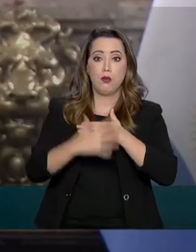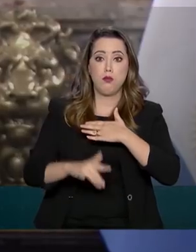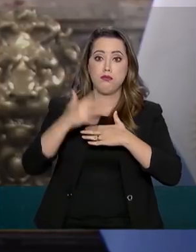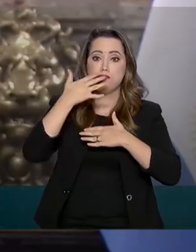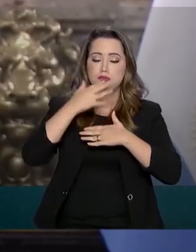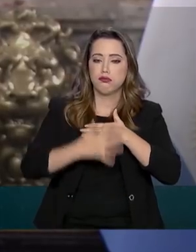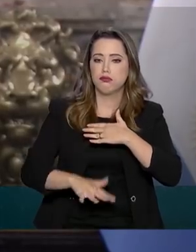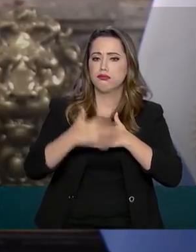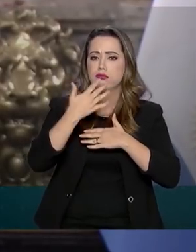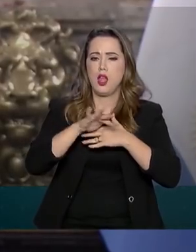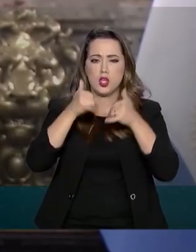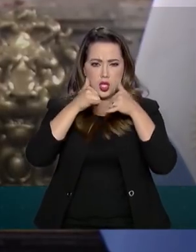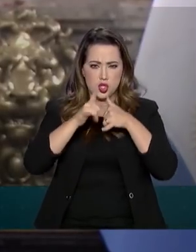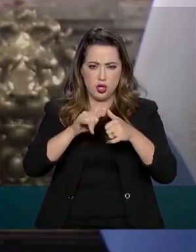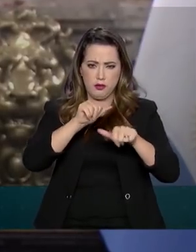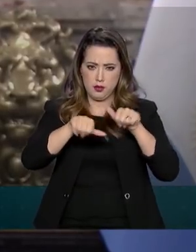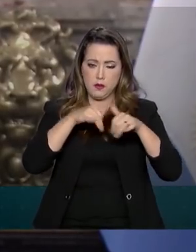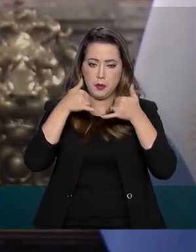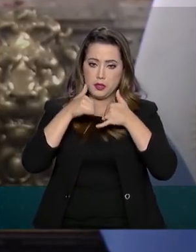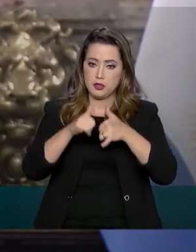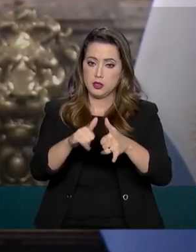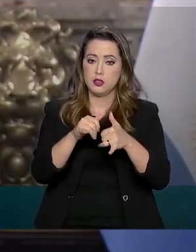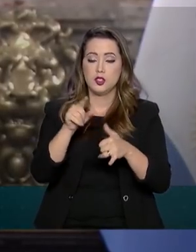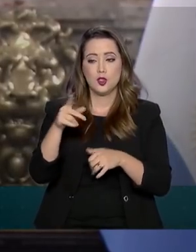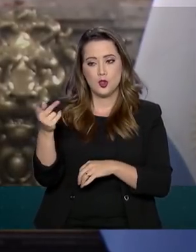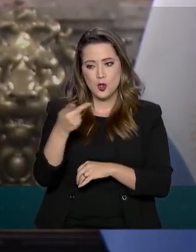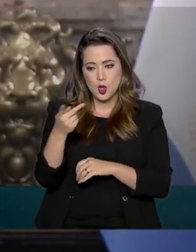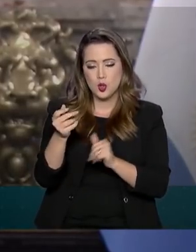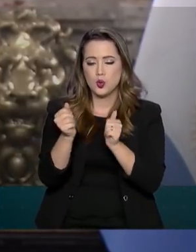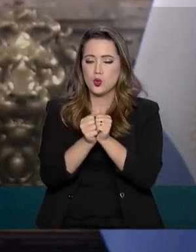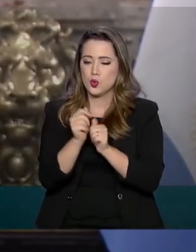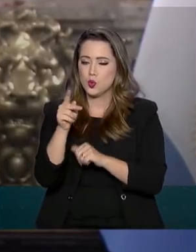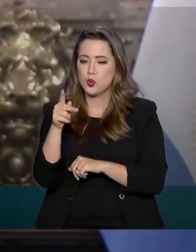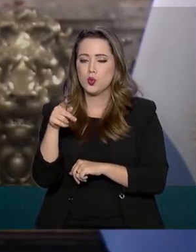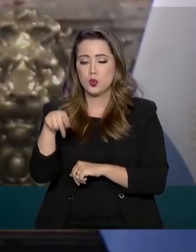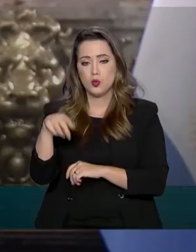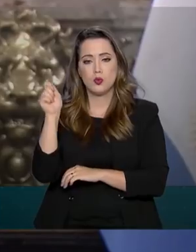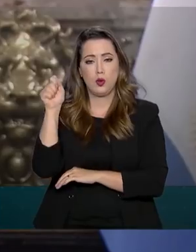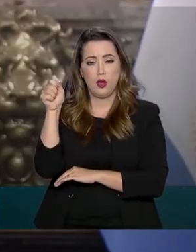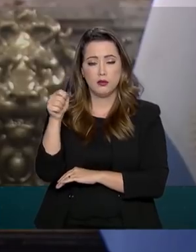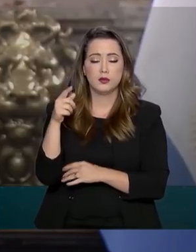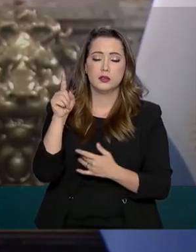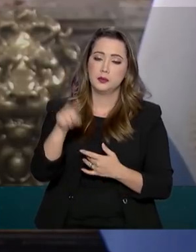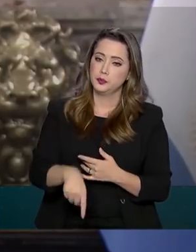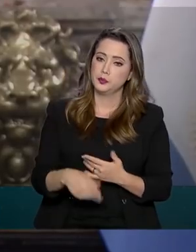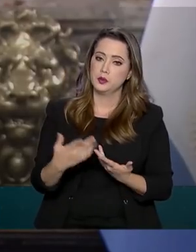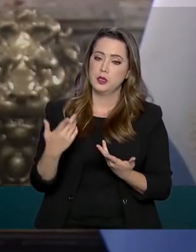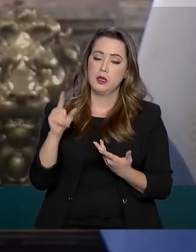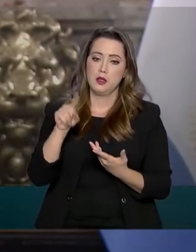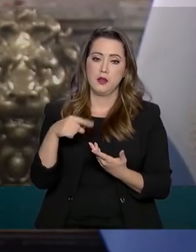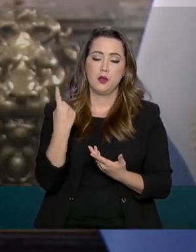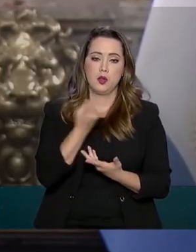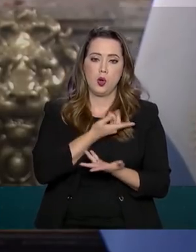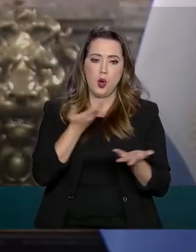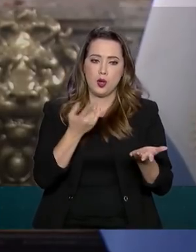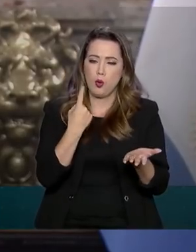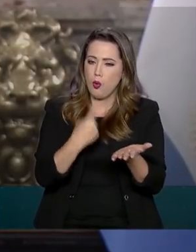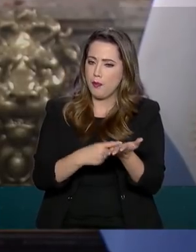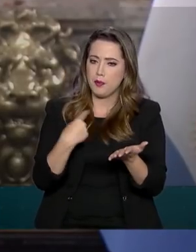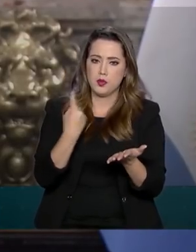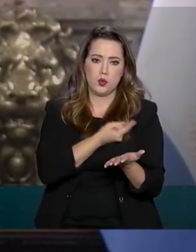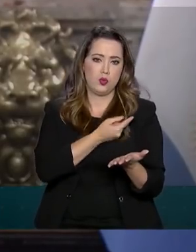seu país. E isso passa, senador, deputado, a constar da a nossa agenda